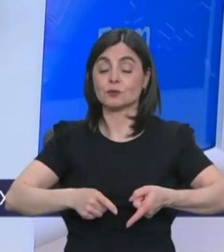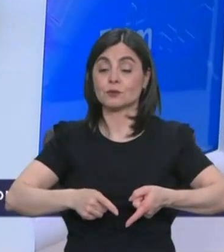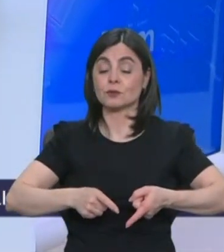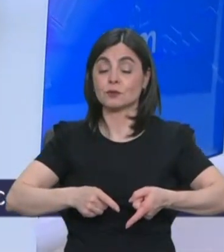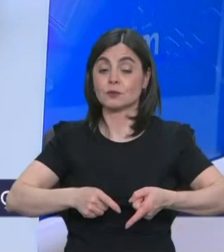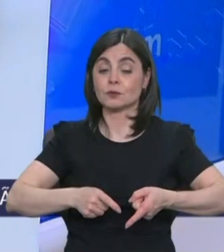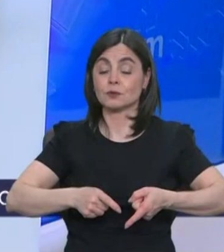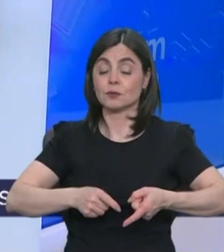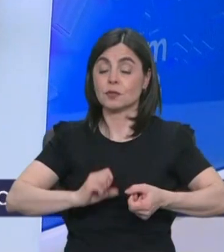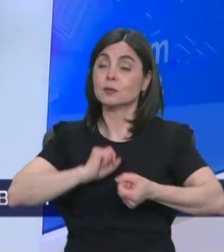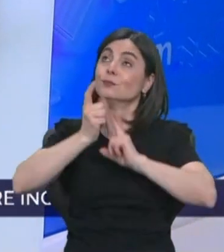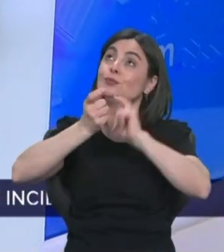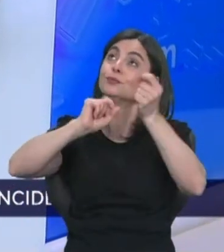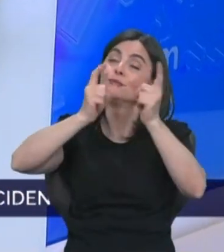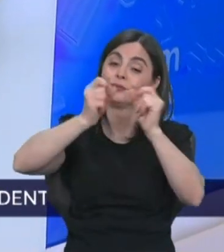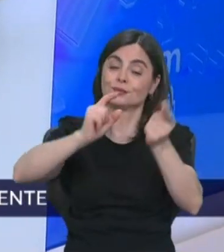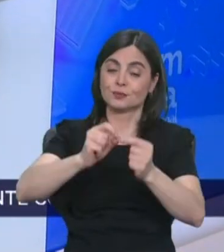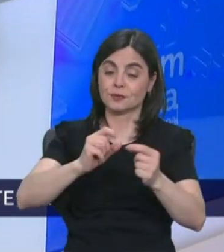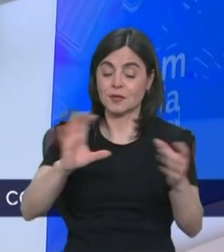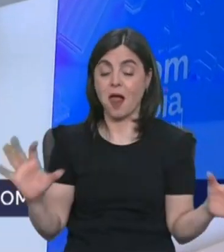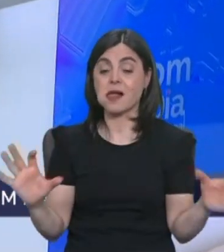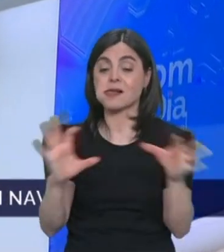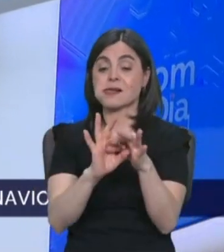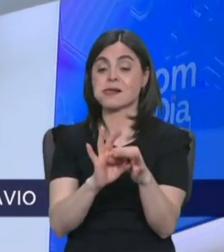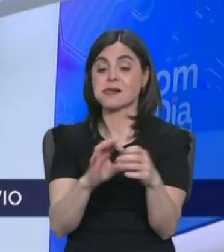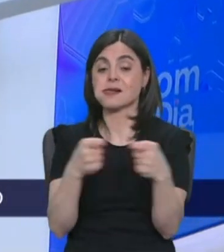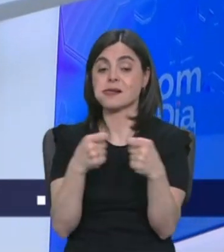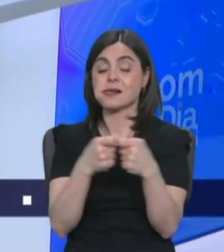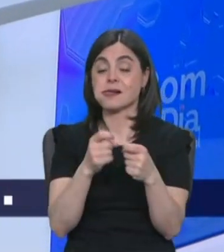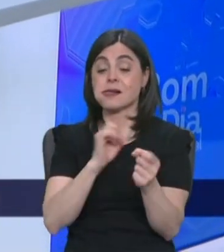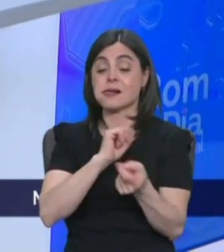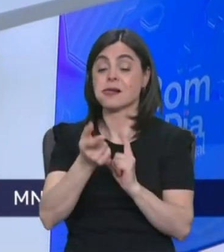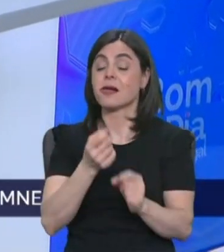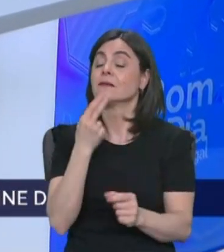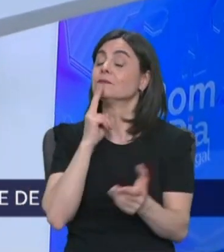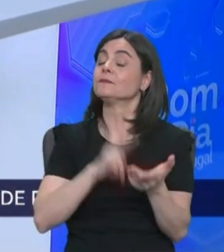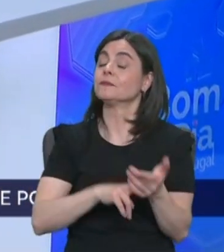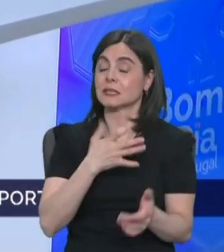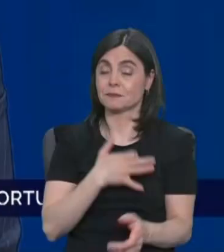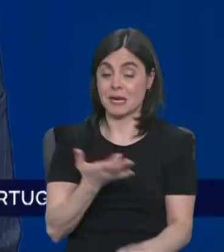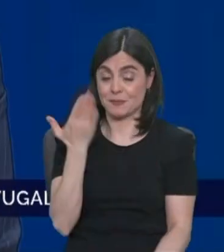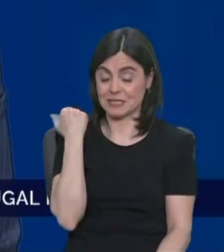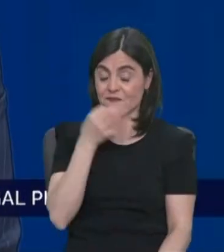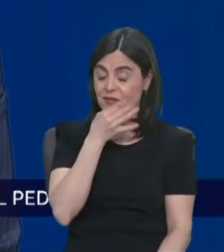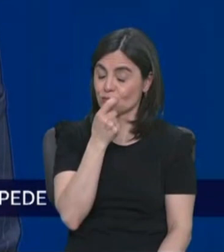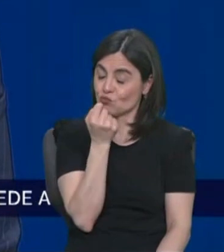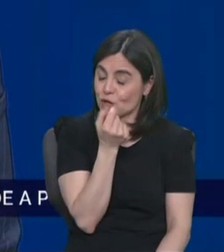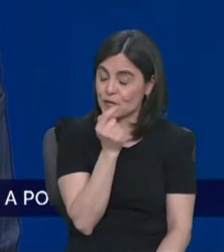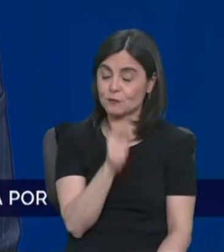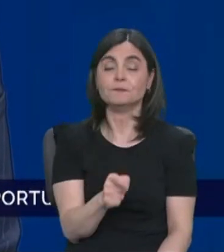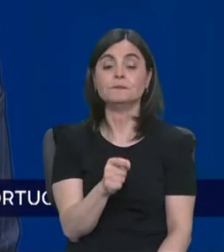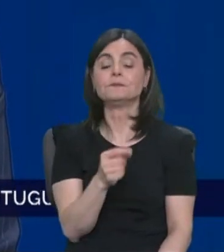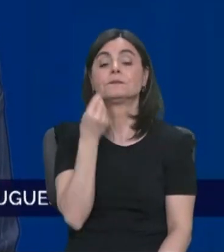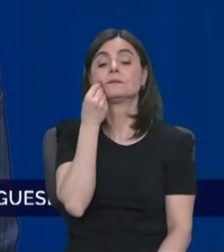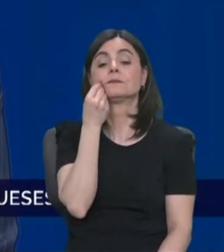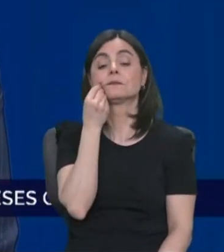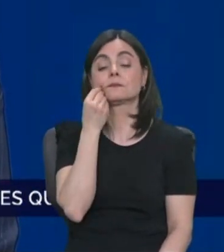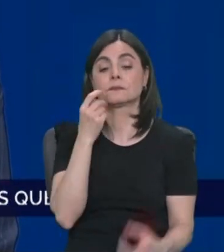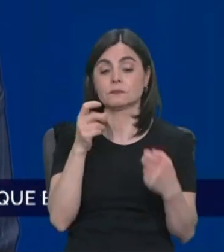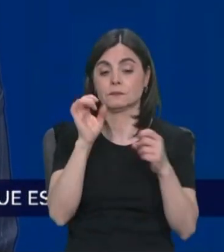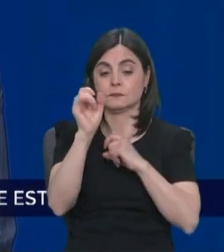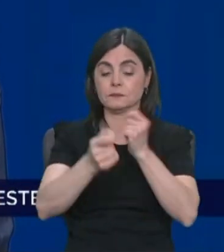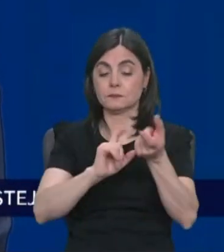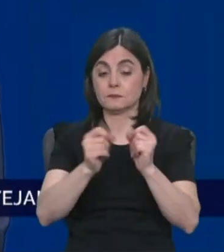OPA estelar, ou seja, vamos falar aqui de fusões e magnetismos de estrelas, não é? É verdade. Na semana passada falámos também um bocadinho sobre isto, sobre como é que duas